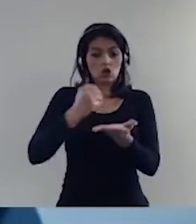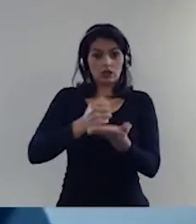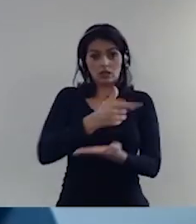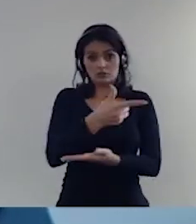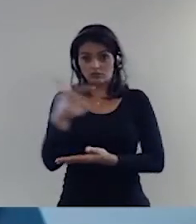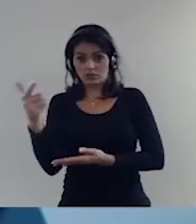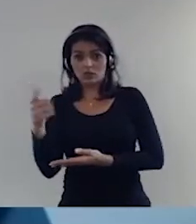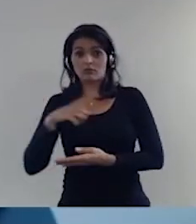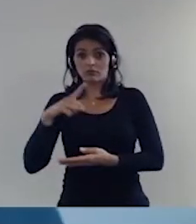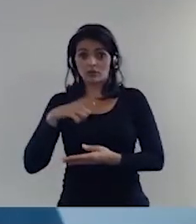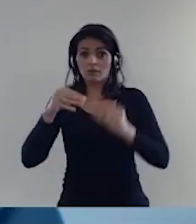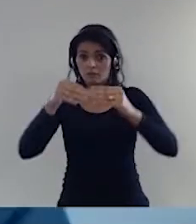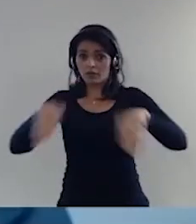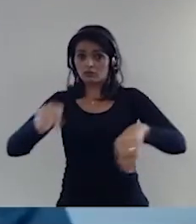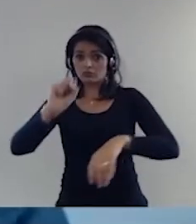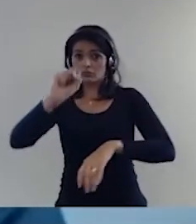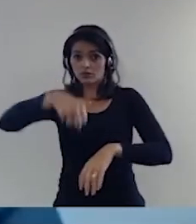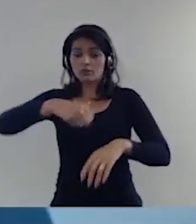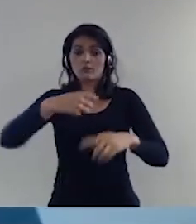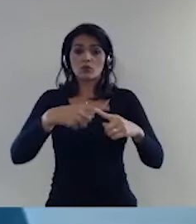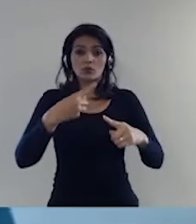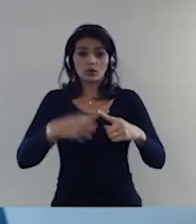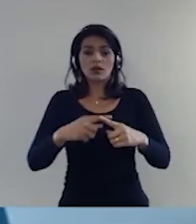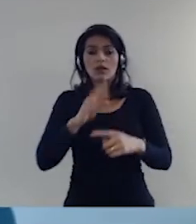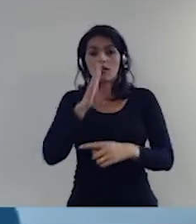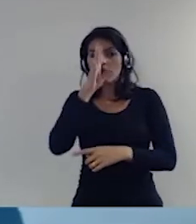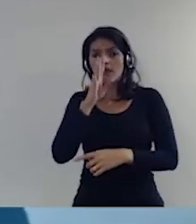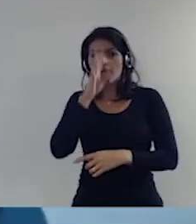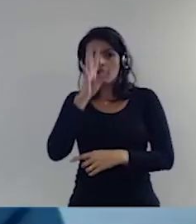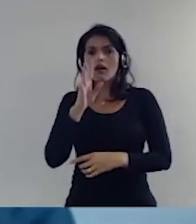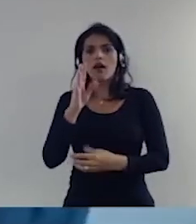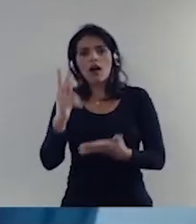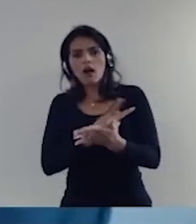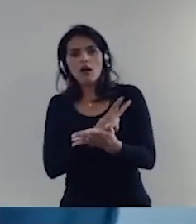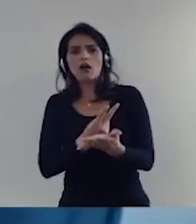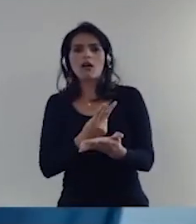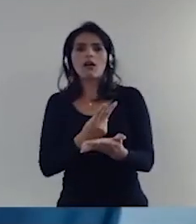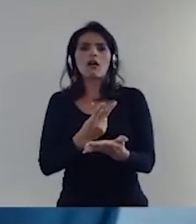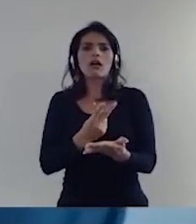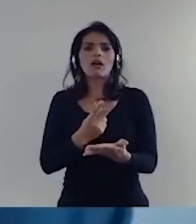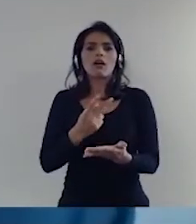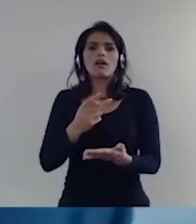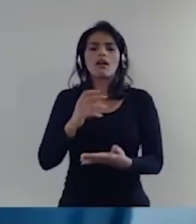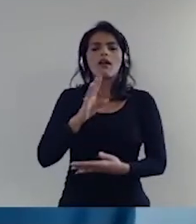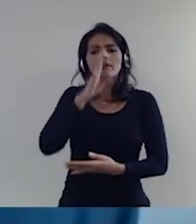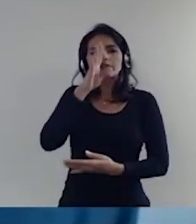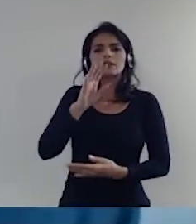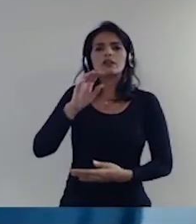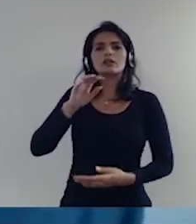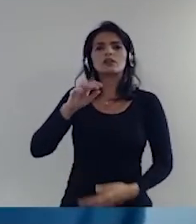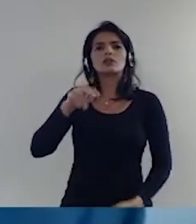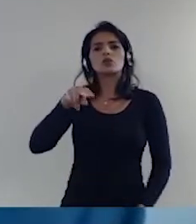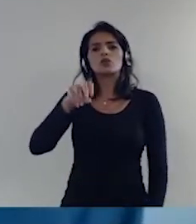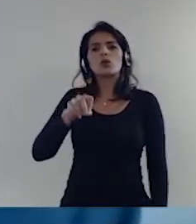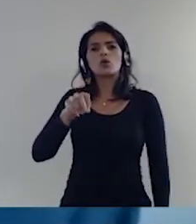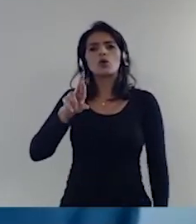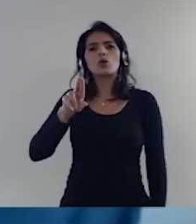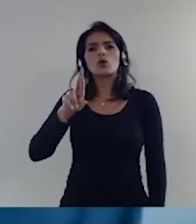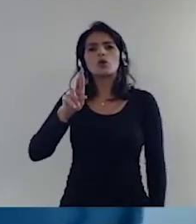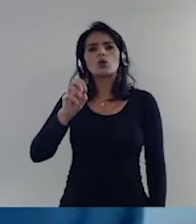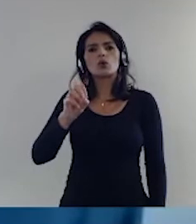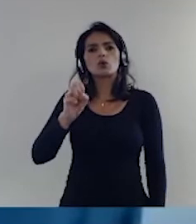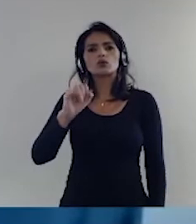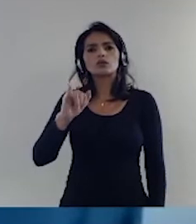são abalados, sim, por excessiva onerosidade, ou caso fortuito, por excessiva onerosidade, como bem lembrou